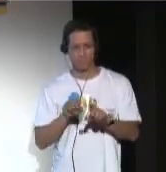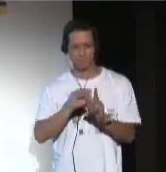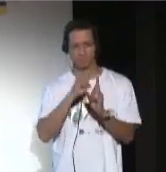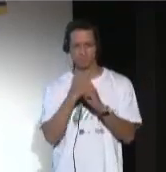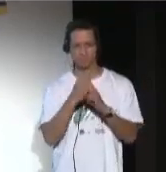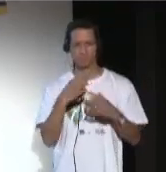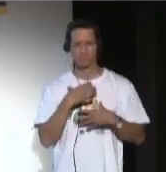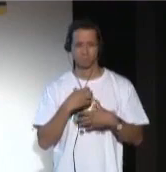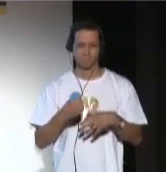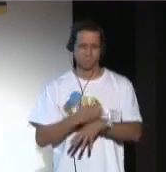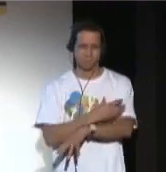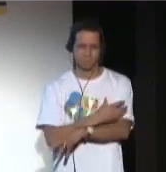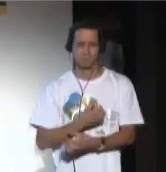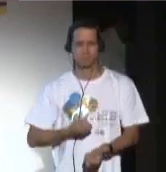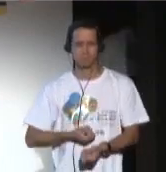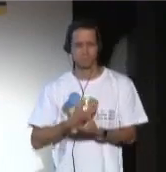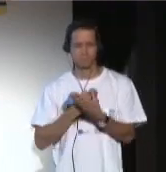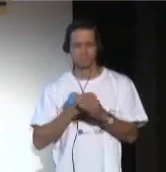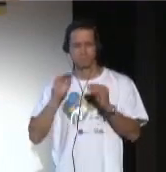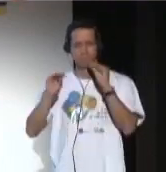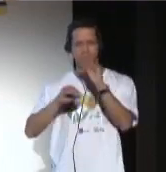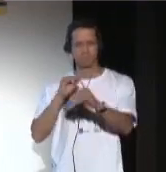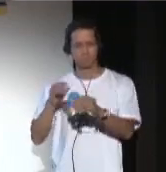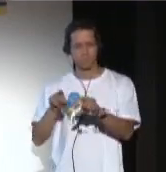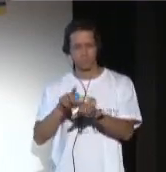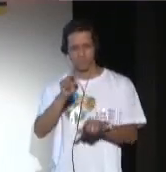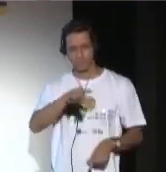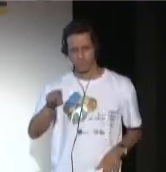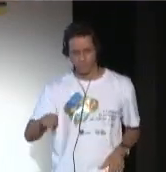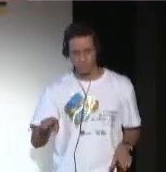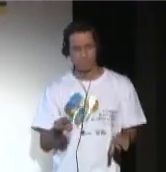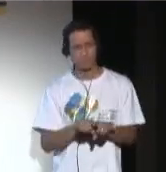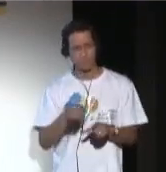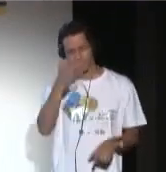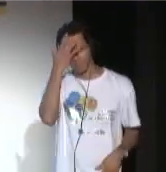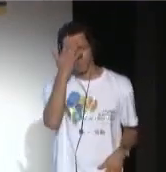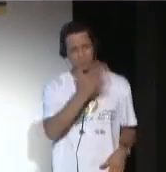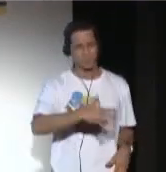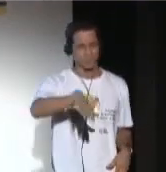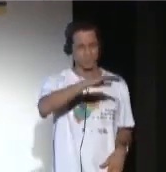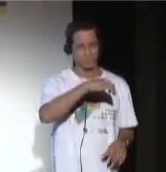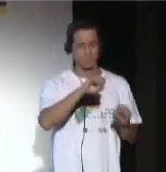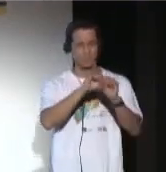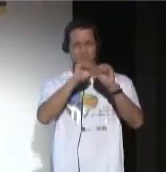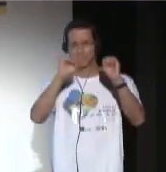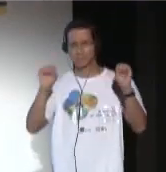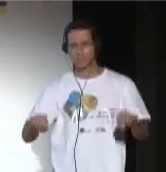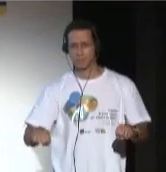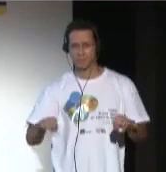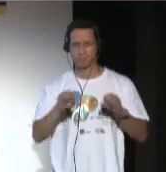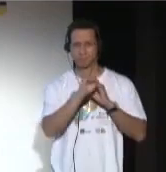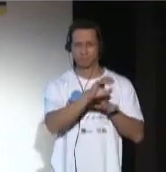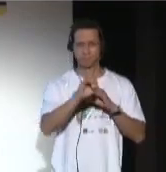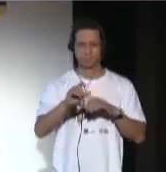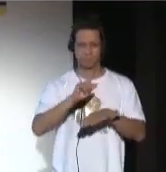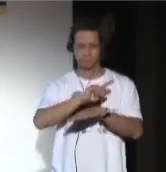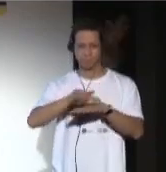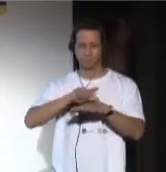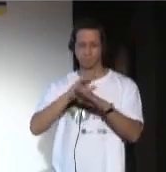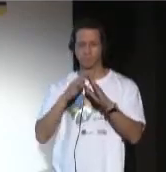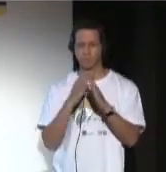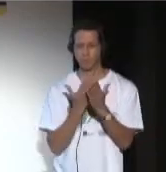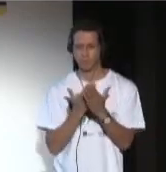informada. Não tem a ver só com o professor, senão com as outras pessoas também, do sistema educacional, a gestão escolar, e eu vou fazer